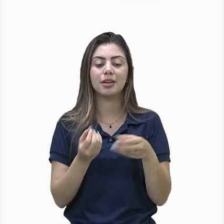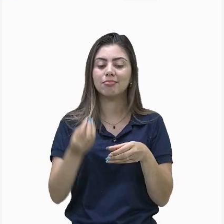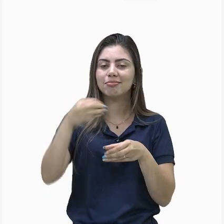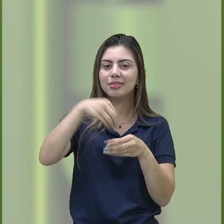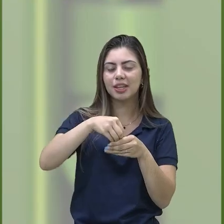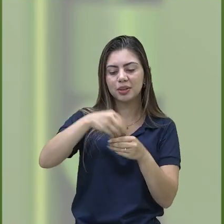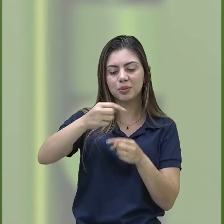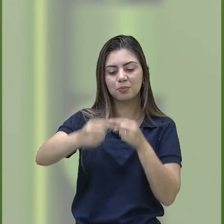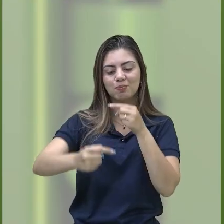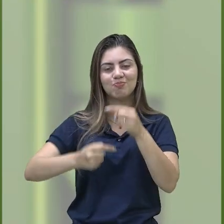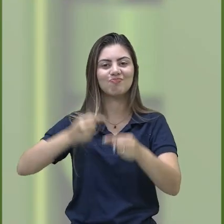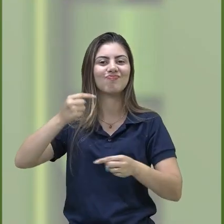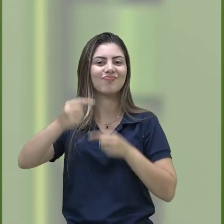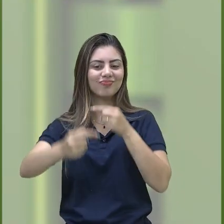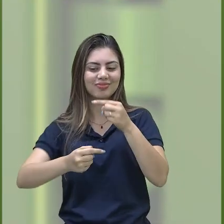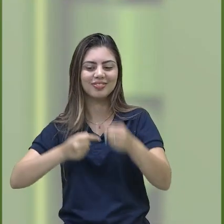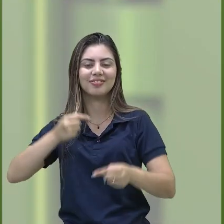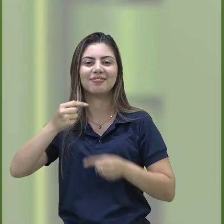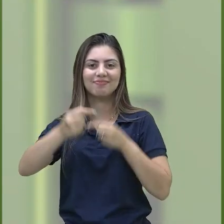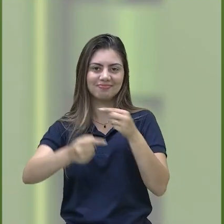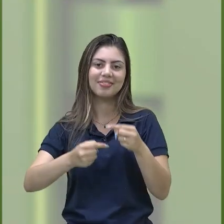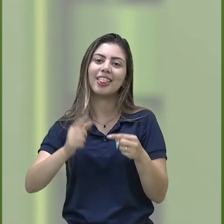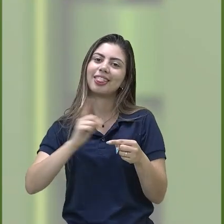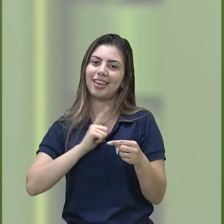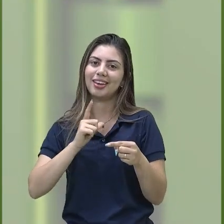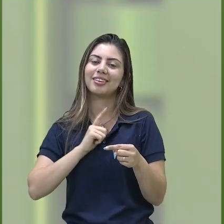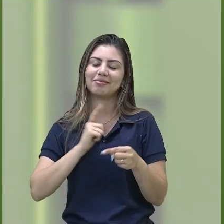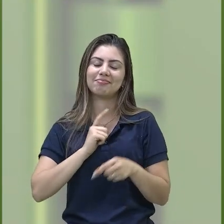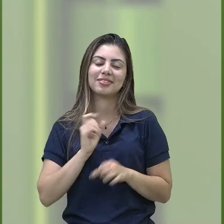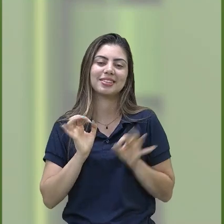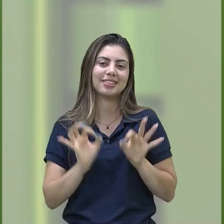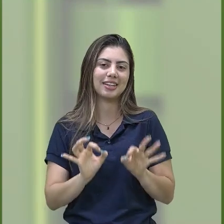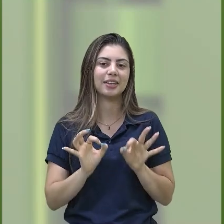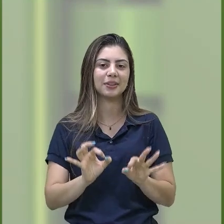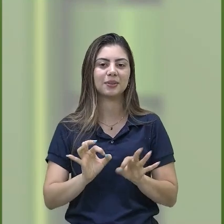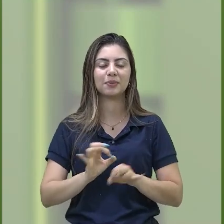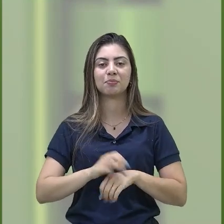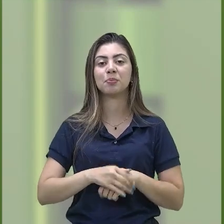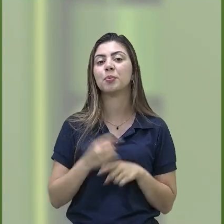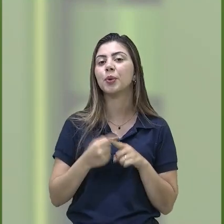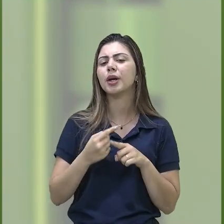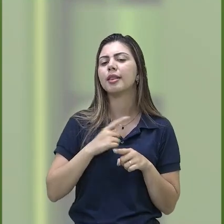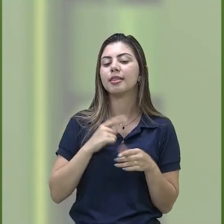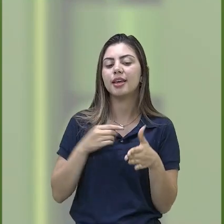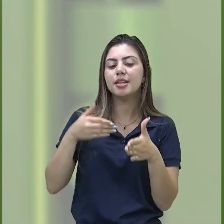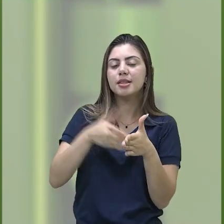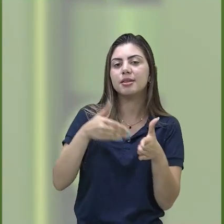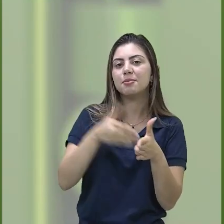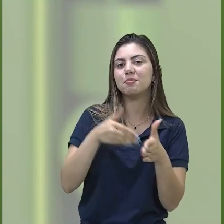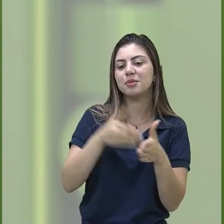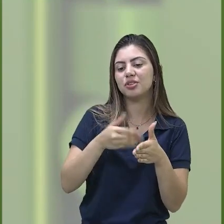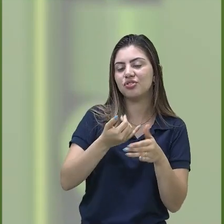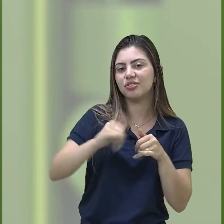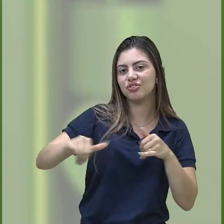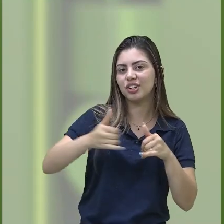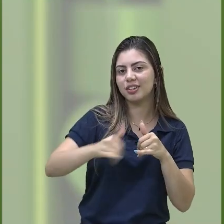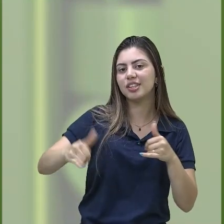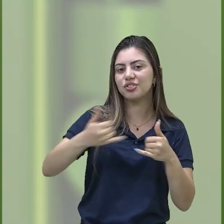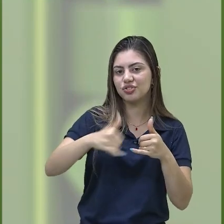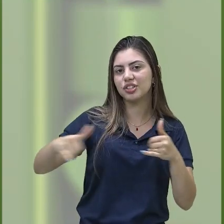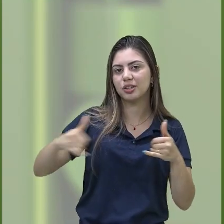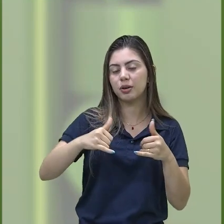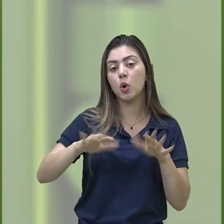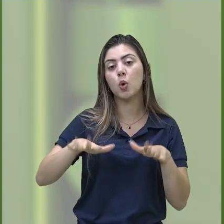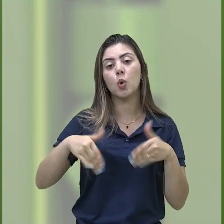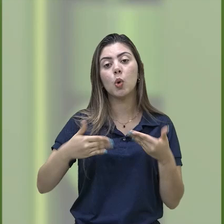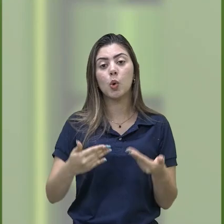de comando com certeza você vai encontrar resistores ali para limitar os valores da corrente elétrica ou até mesmo para